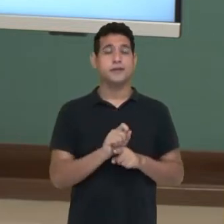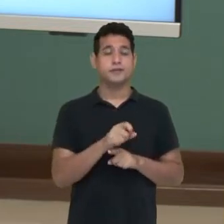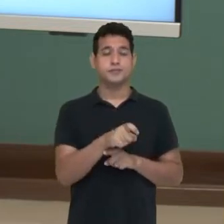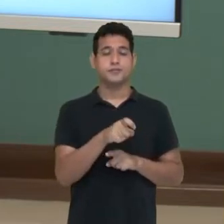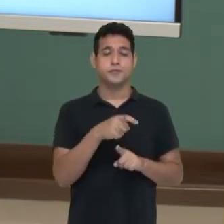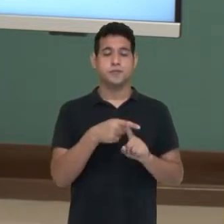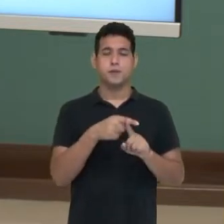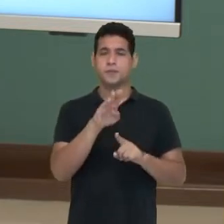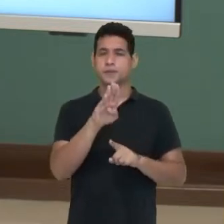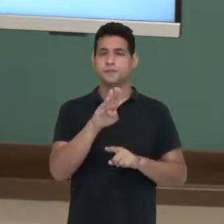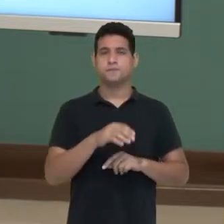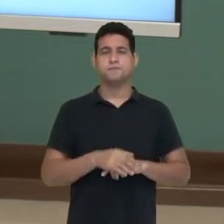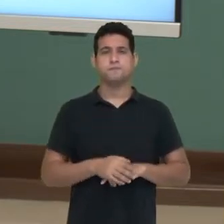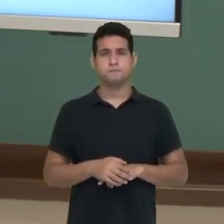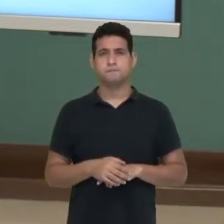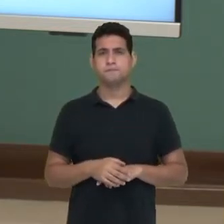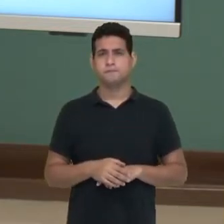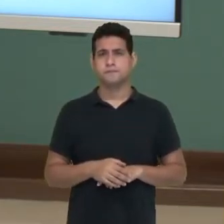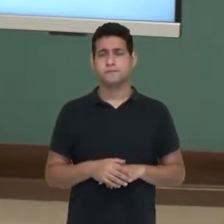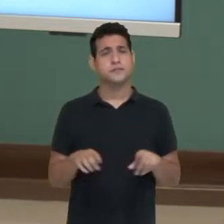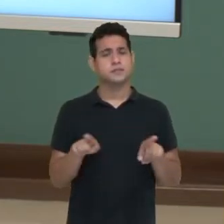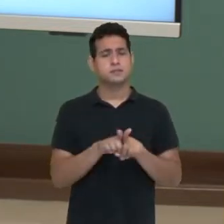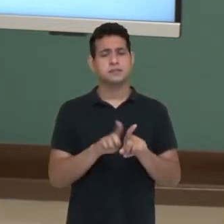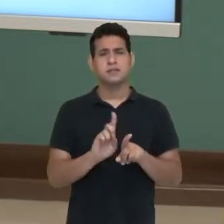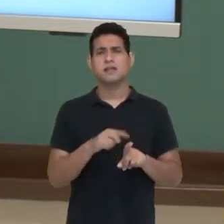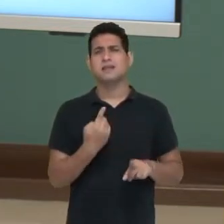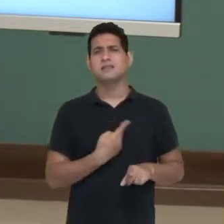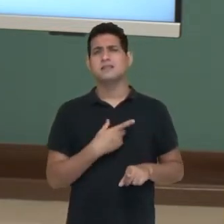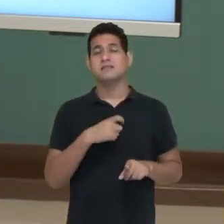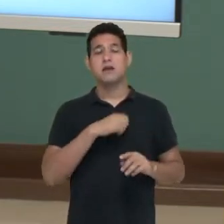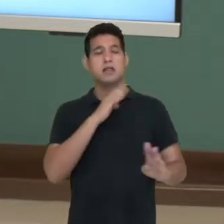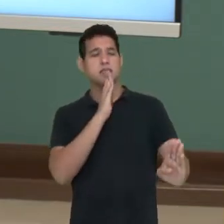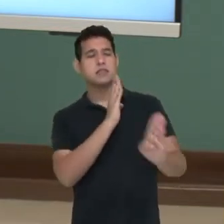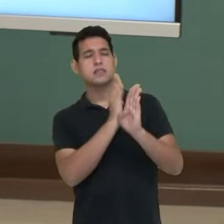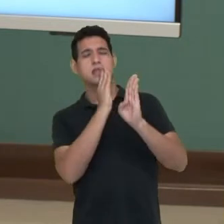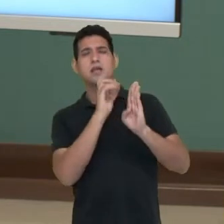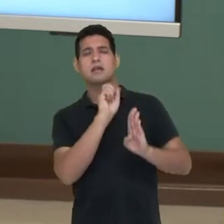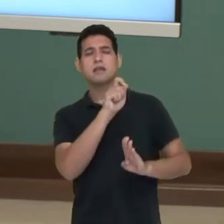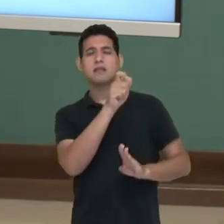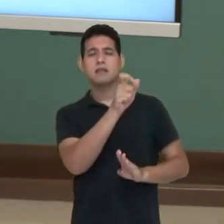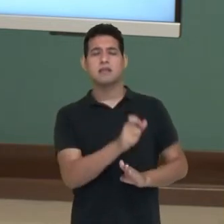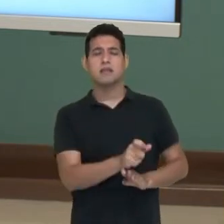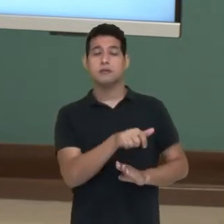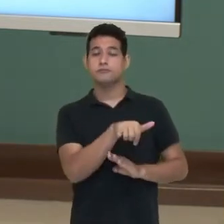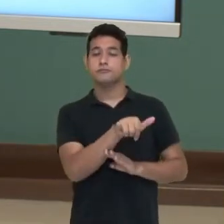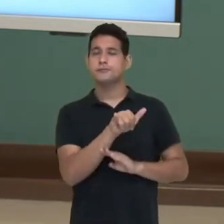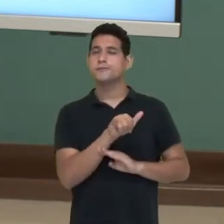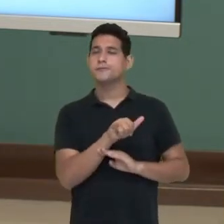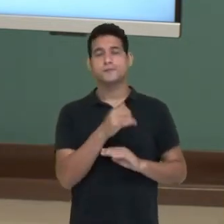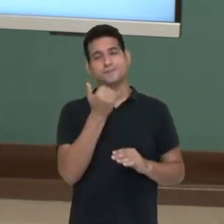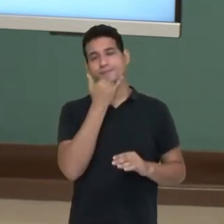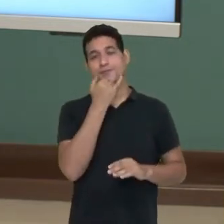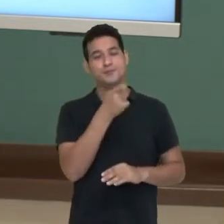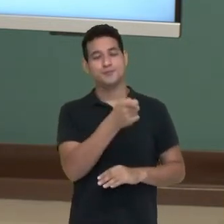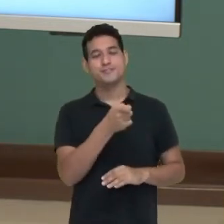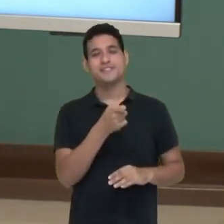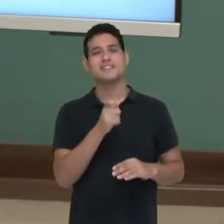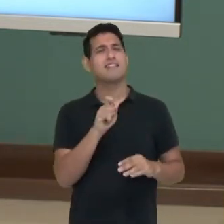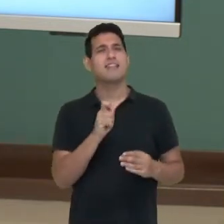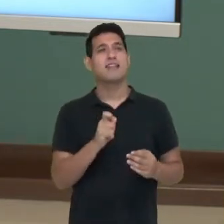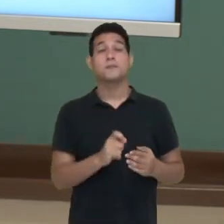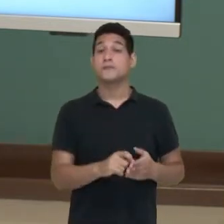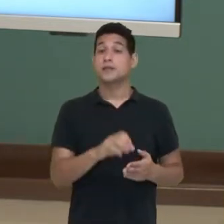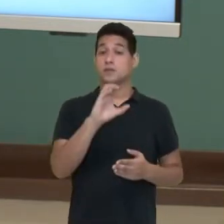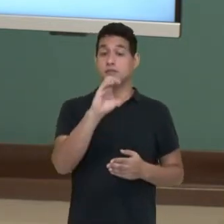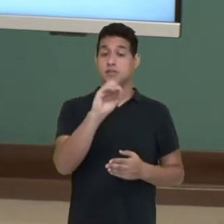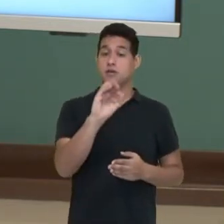x mais b. Ali nós vamos descobrir quem é aquele x. Então, olha lá, o zero